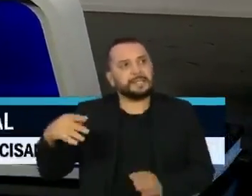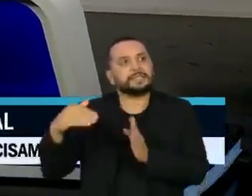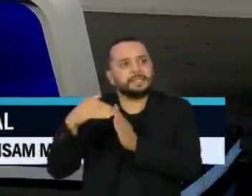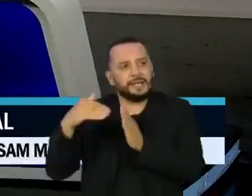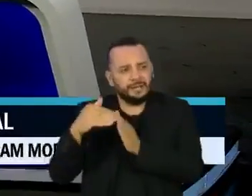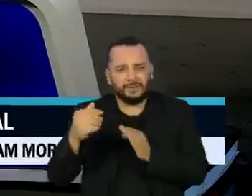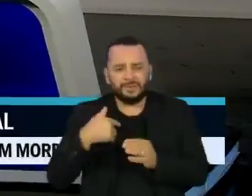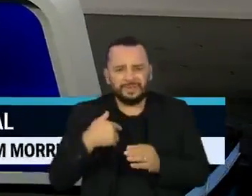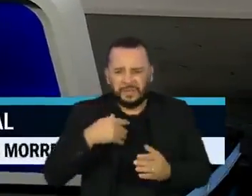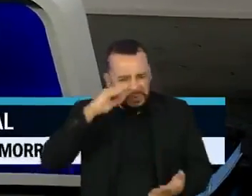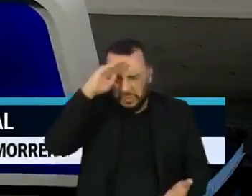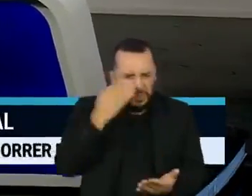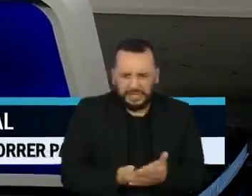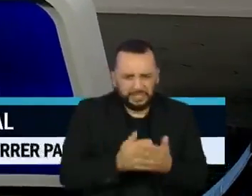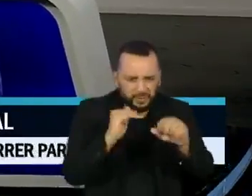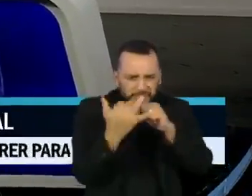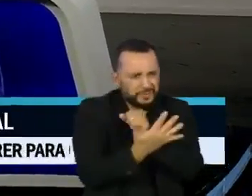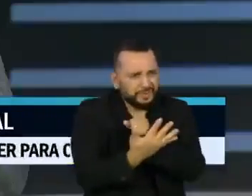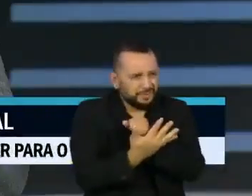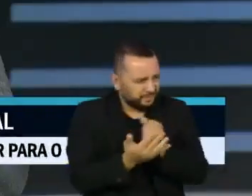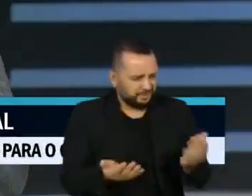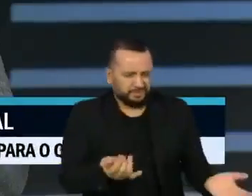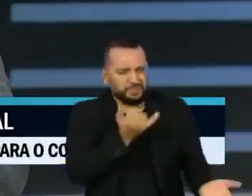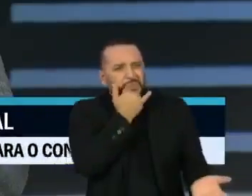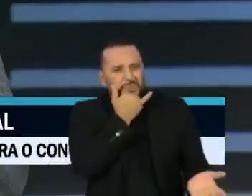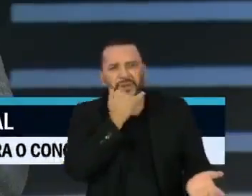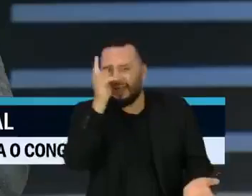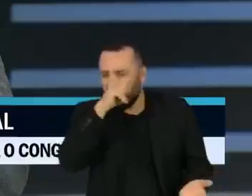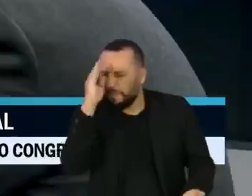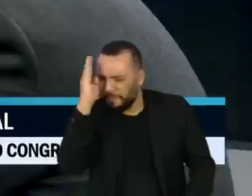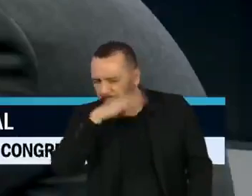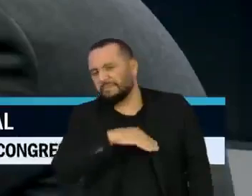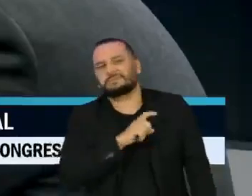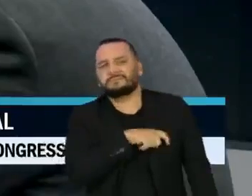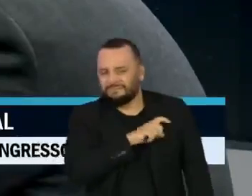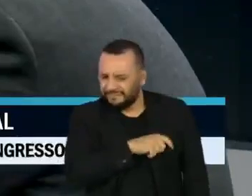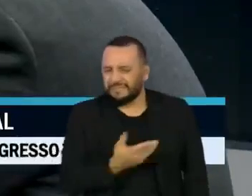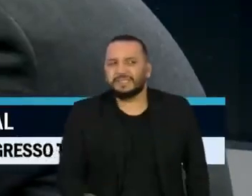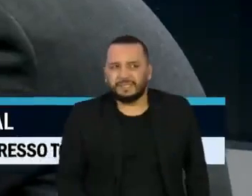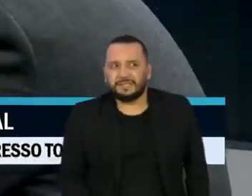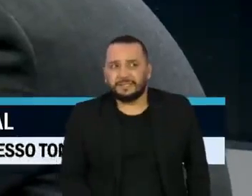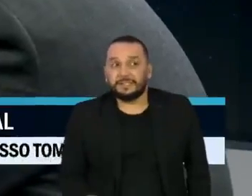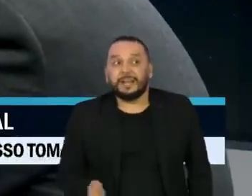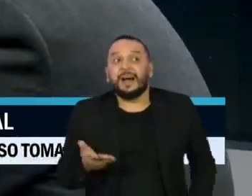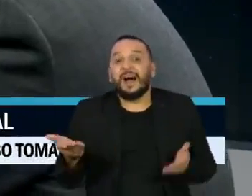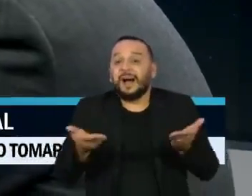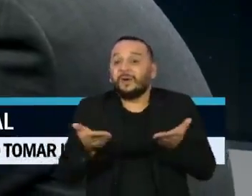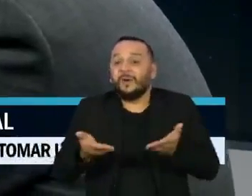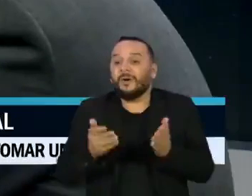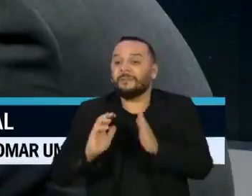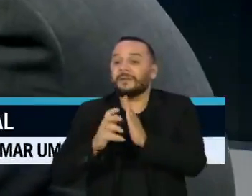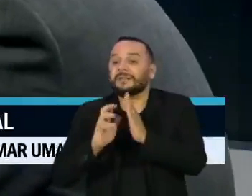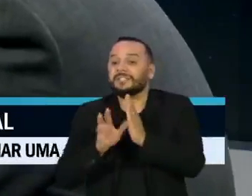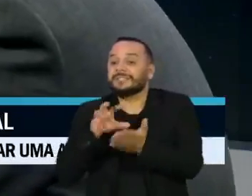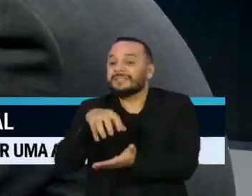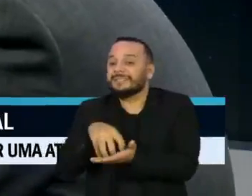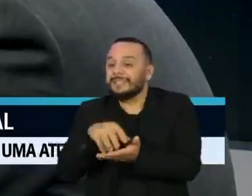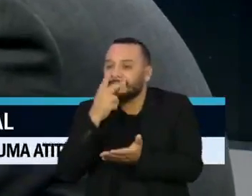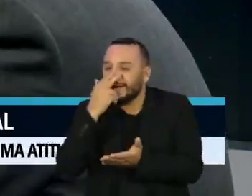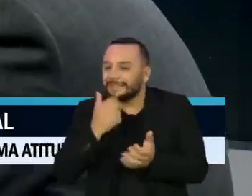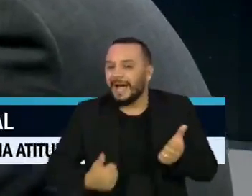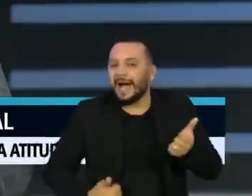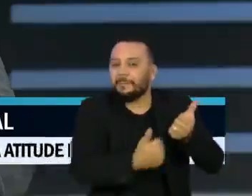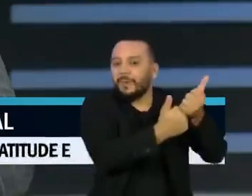brincadeira macabra e medieval. O Centrão começa a repensar o apoio ao presidente Bolsonaro? Olha, o presidente falou hoje à